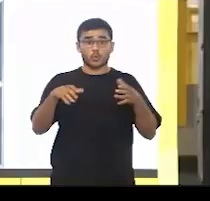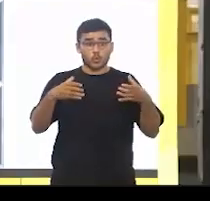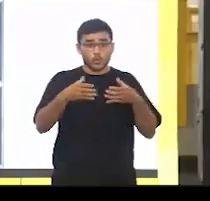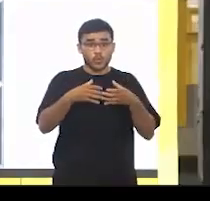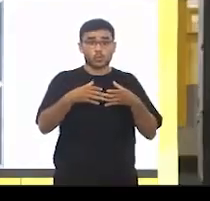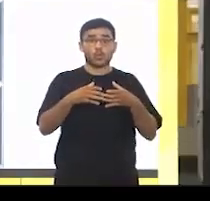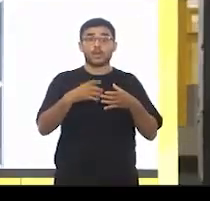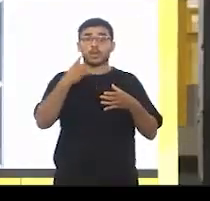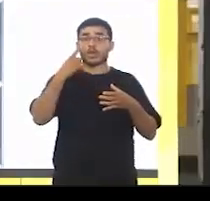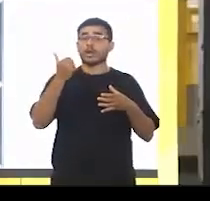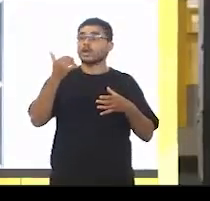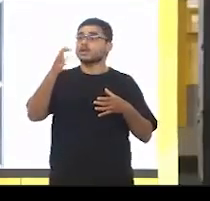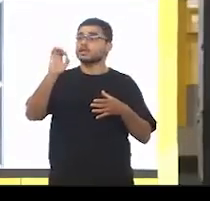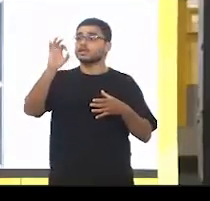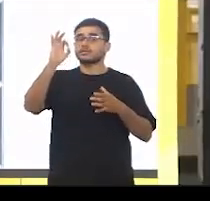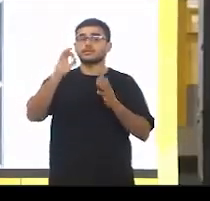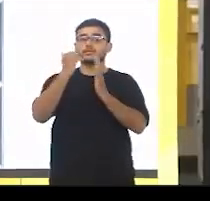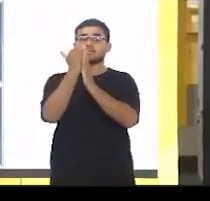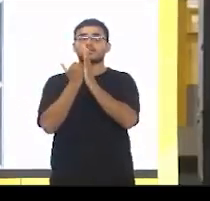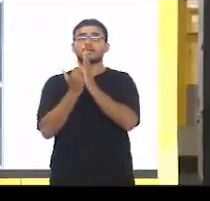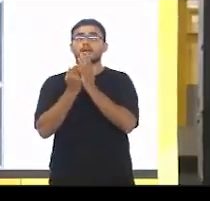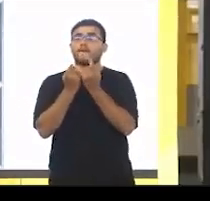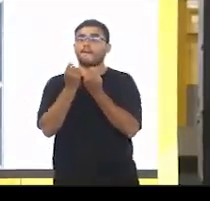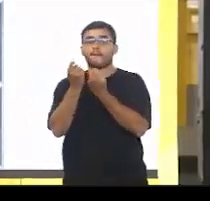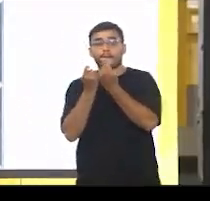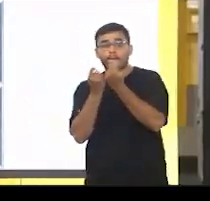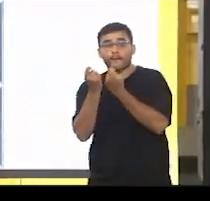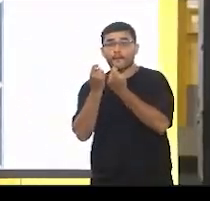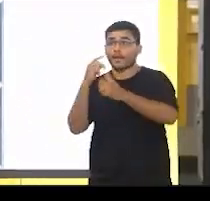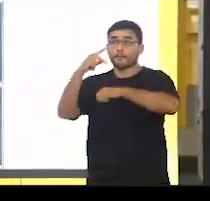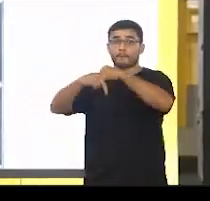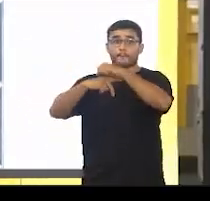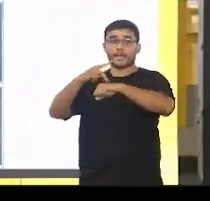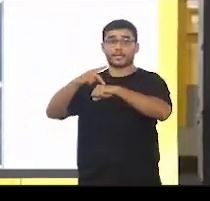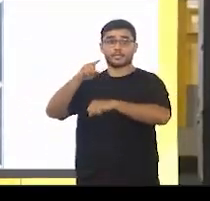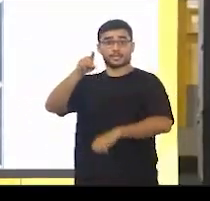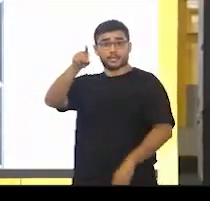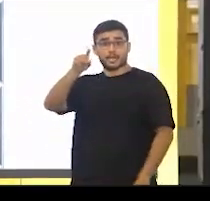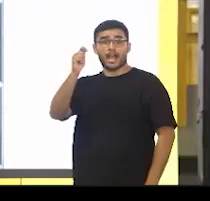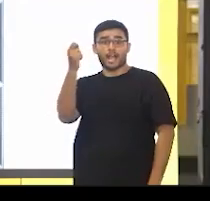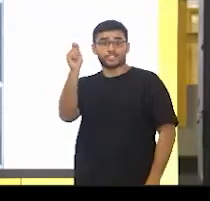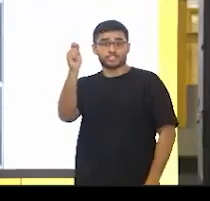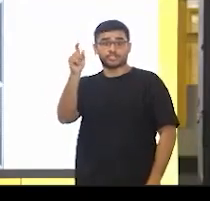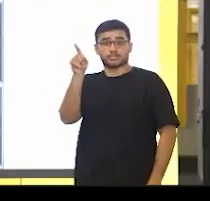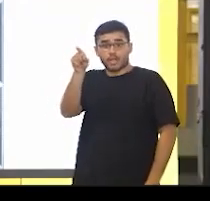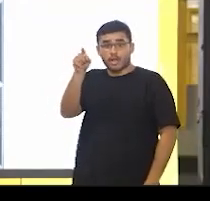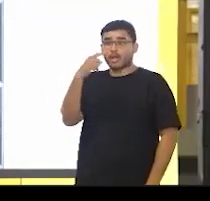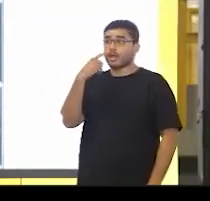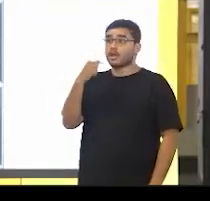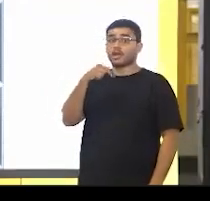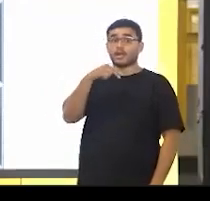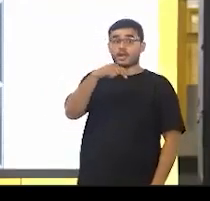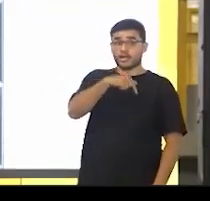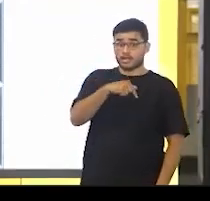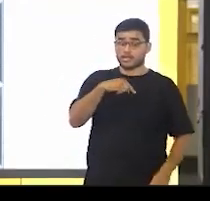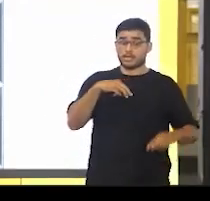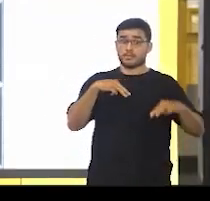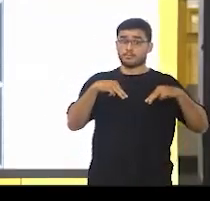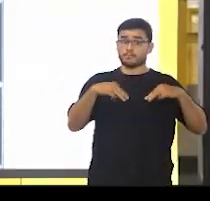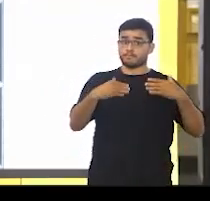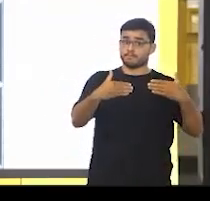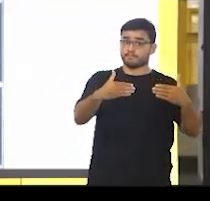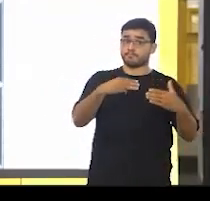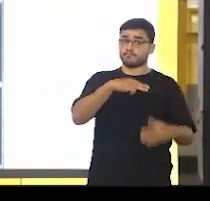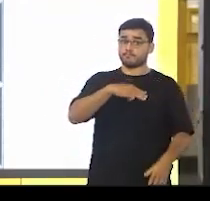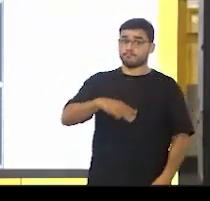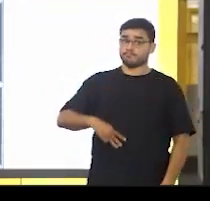O consenso foi alcançado durante negociação entre o ministro das Relações Exteriores do Brasil